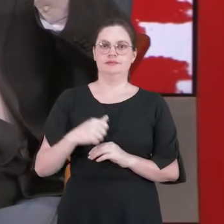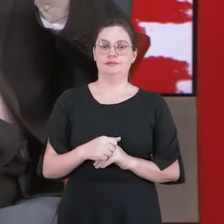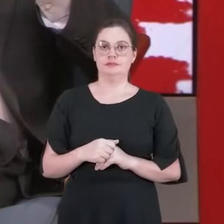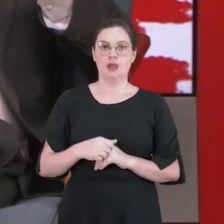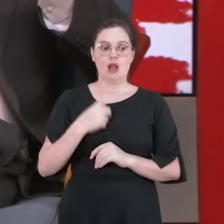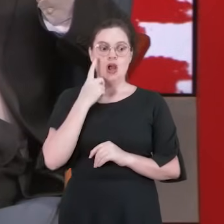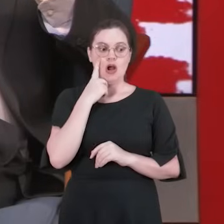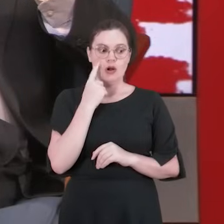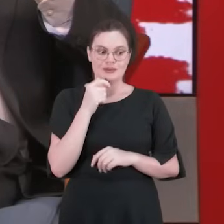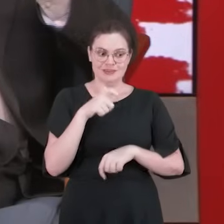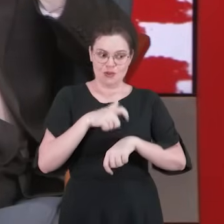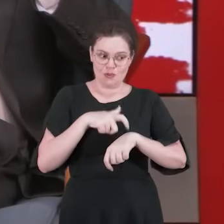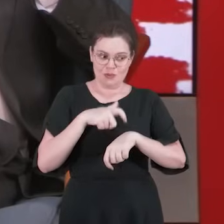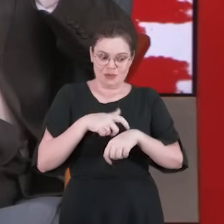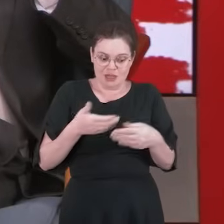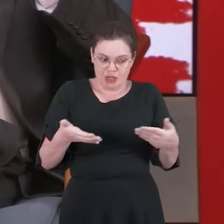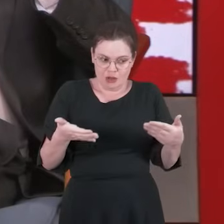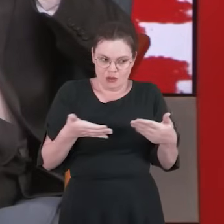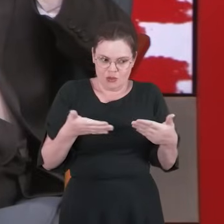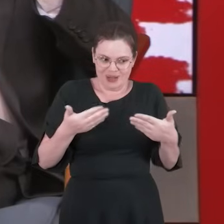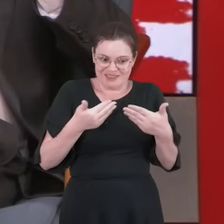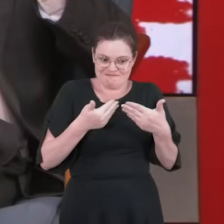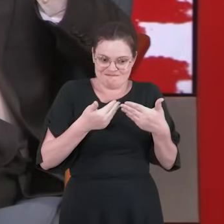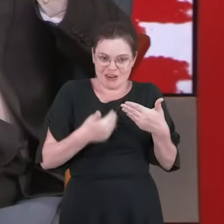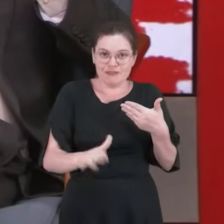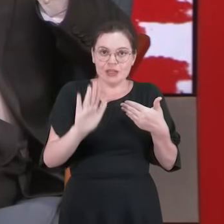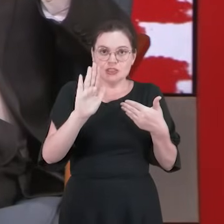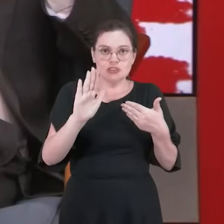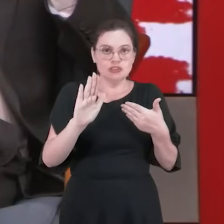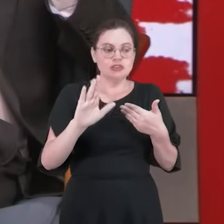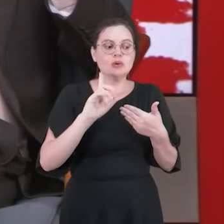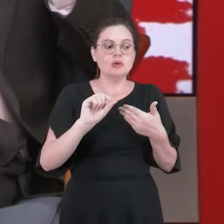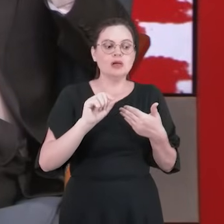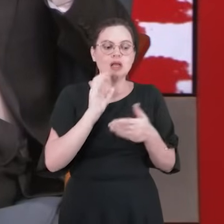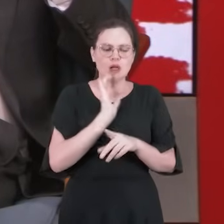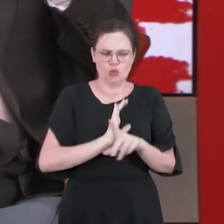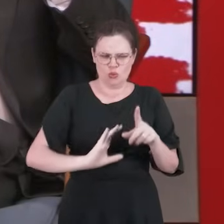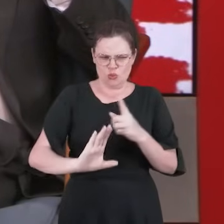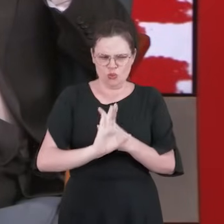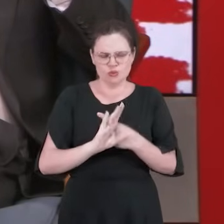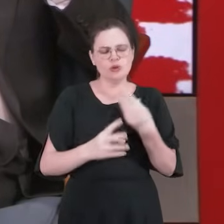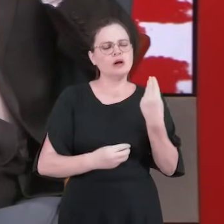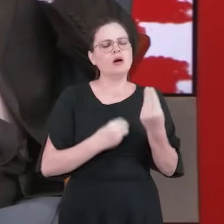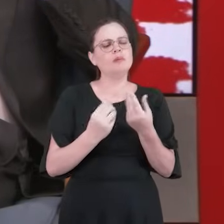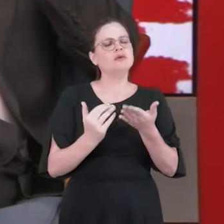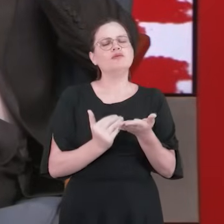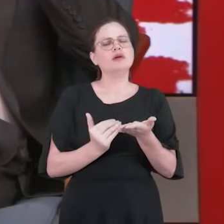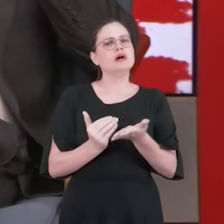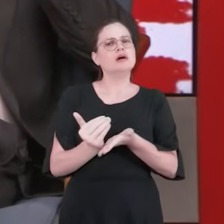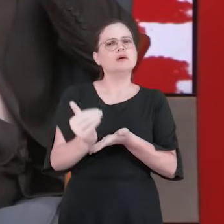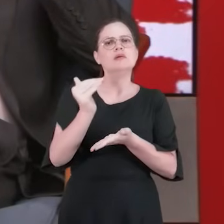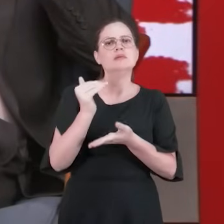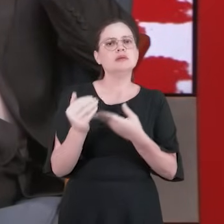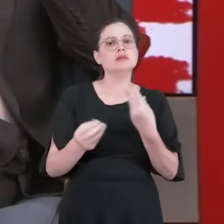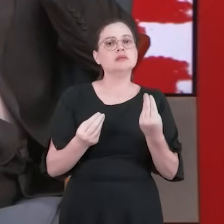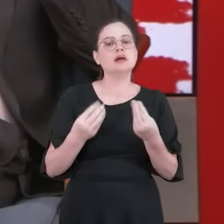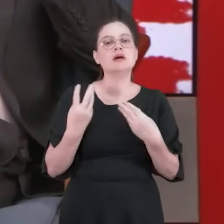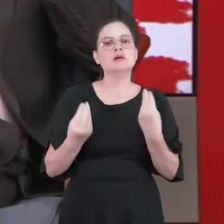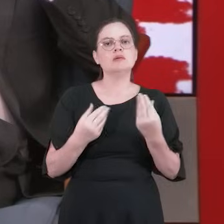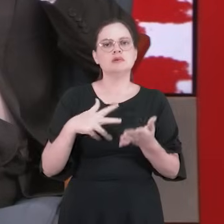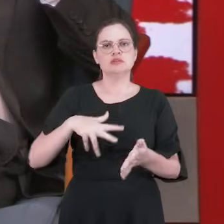partir daquele momento, nós estivéssemos começando os nossos